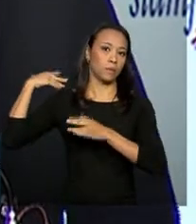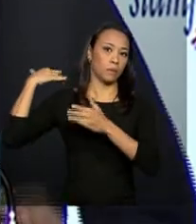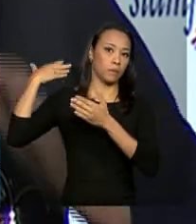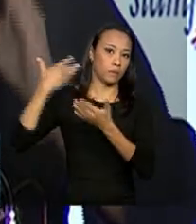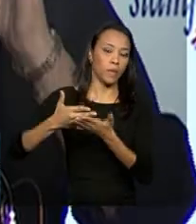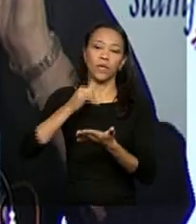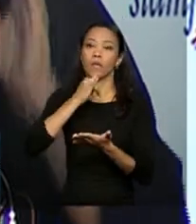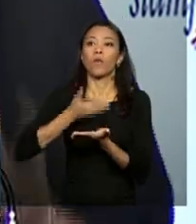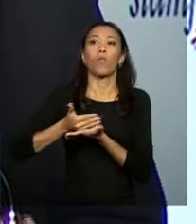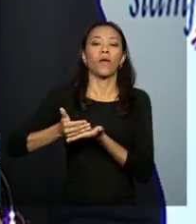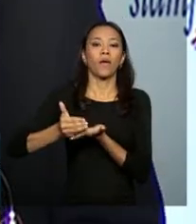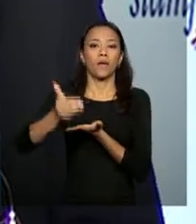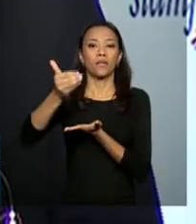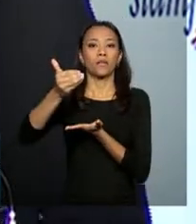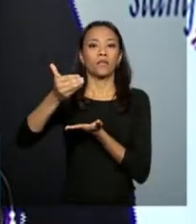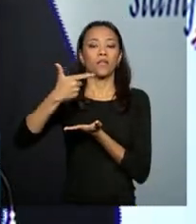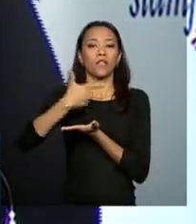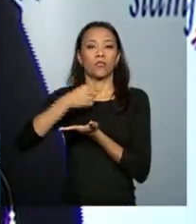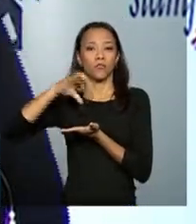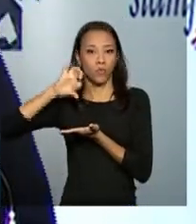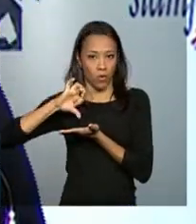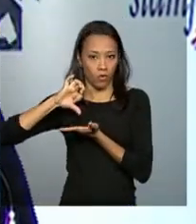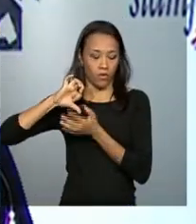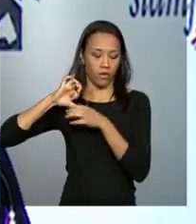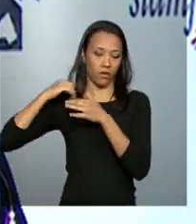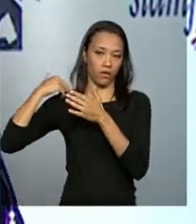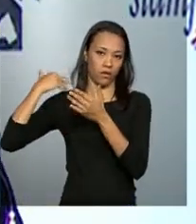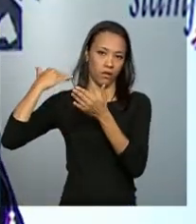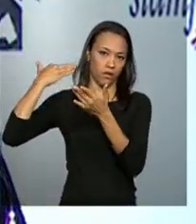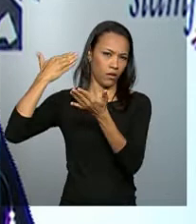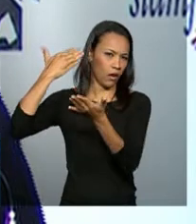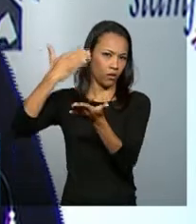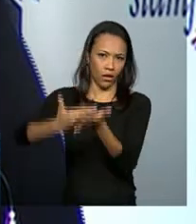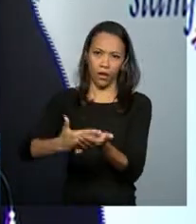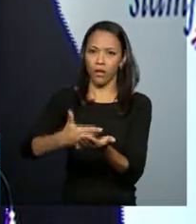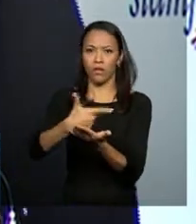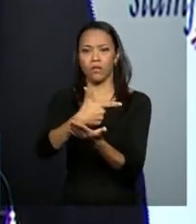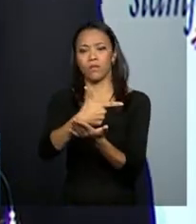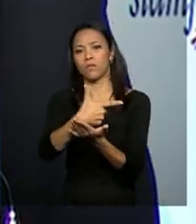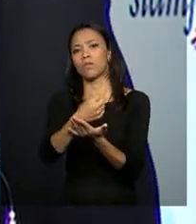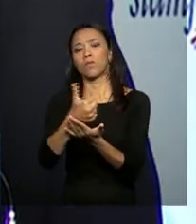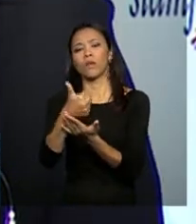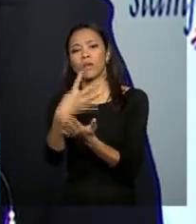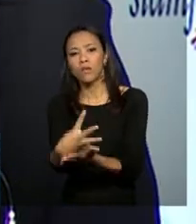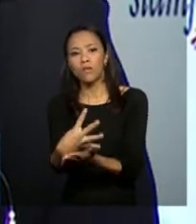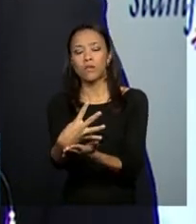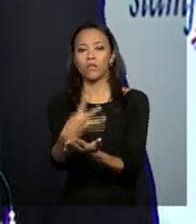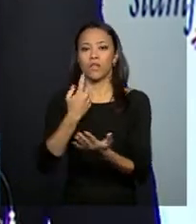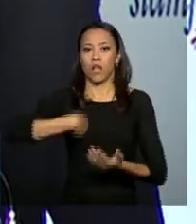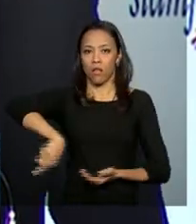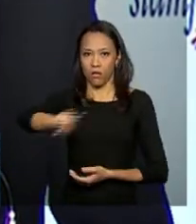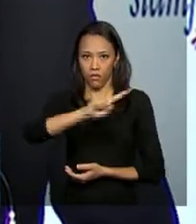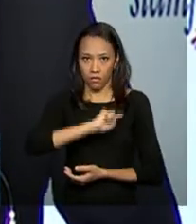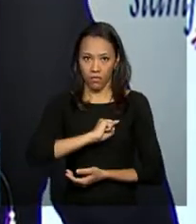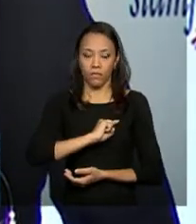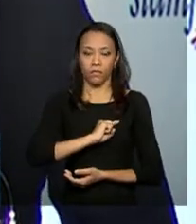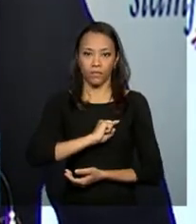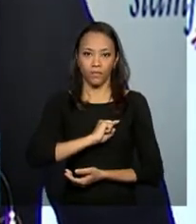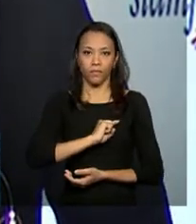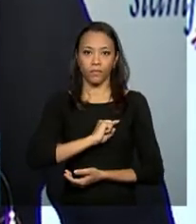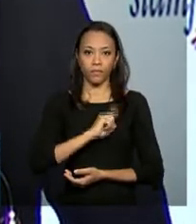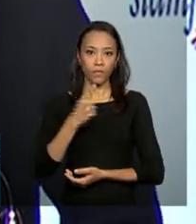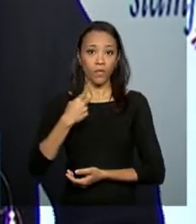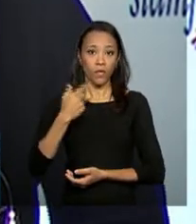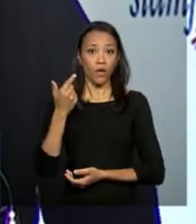começa em 2009 e que vai até 2014, nós